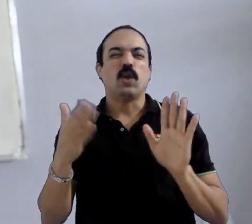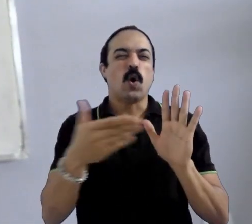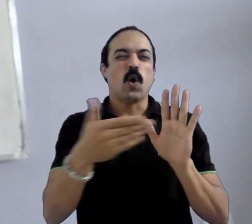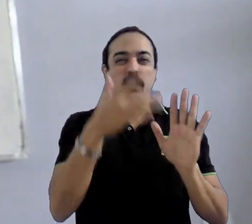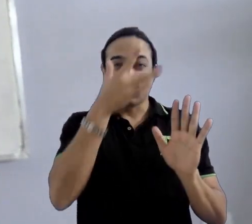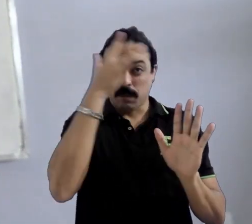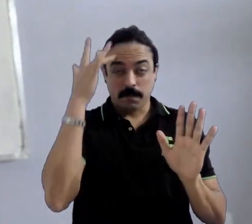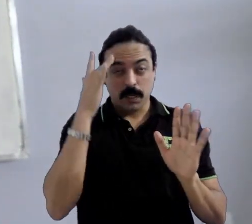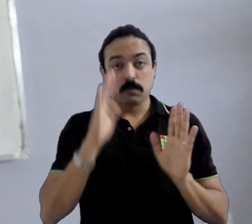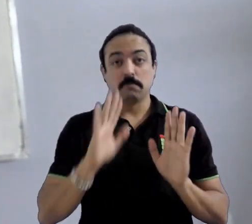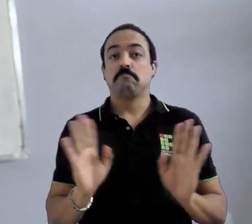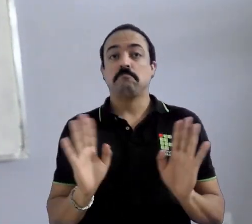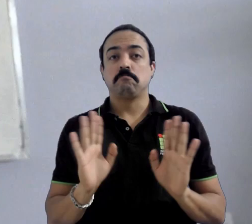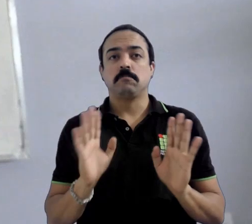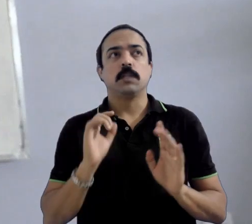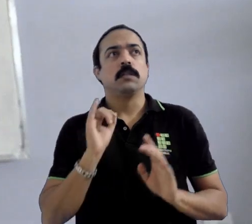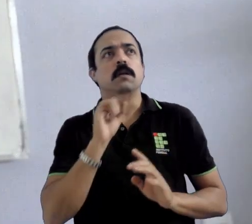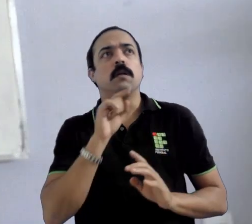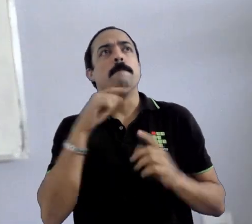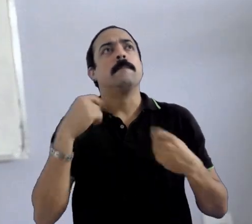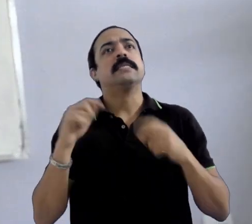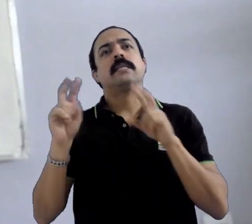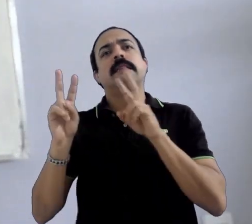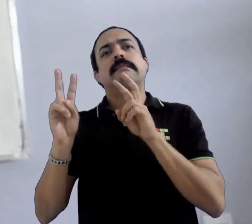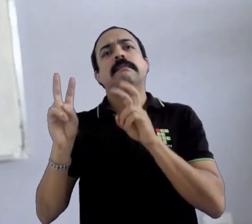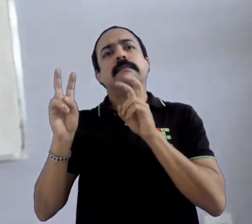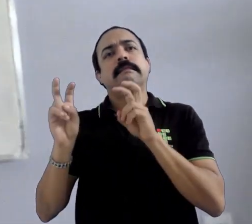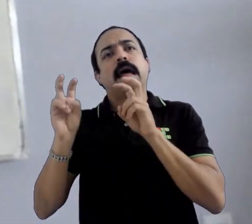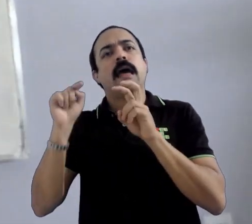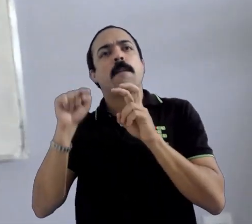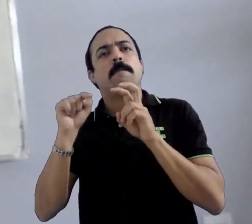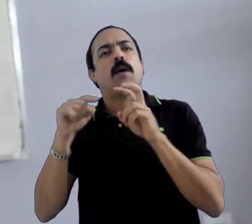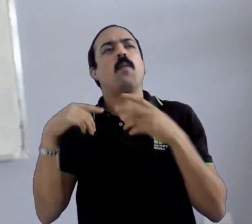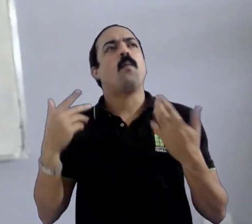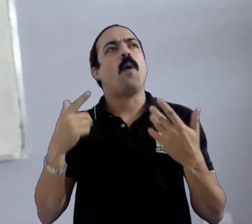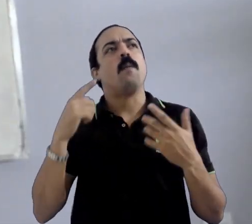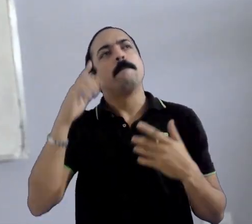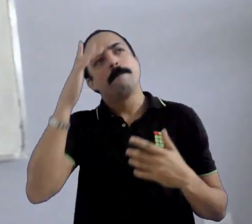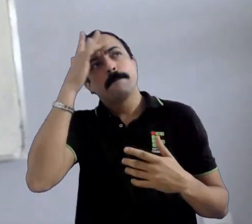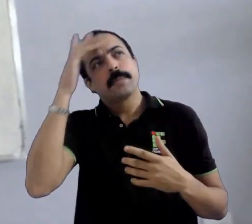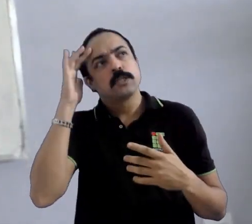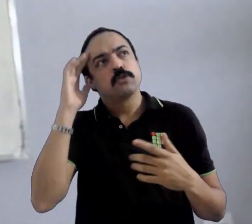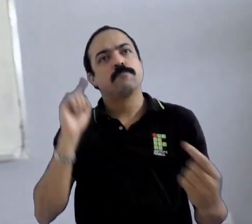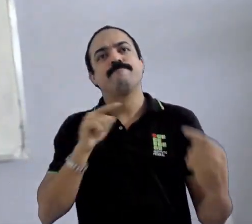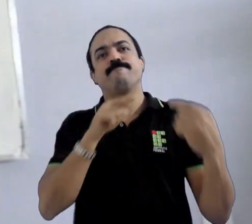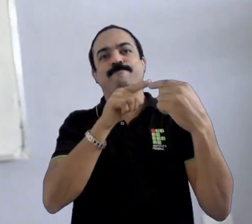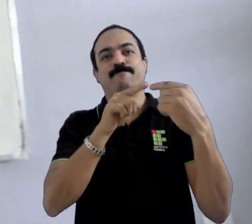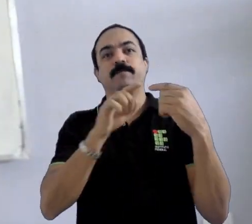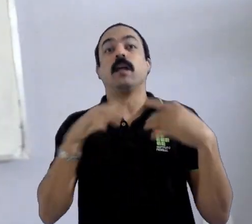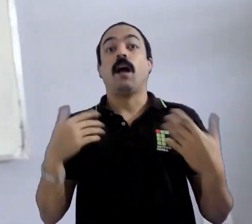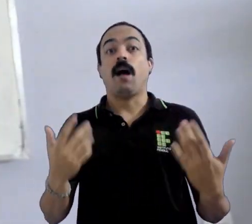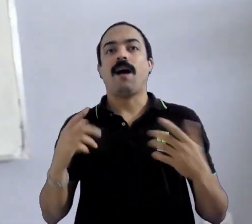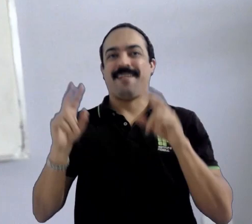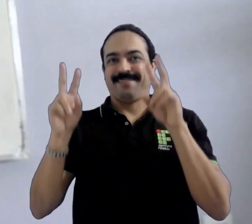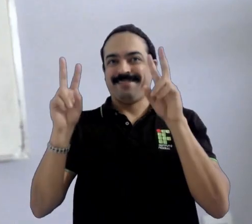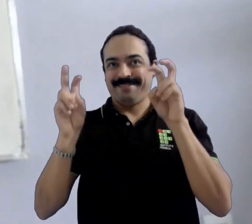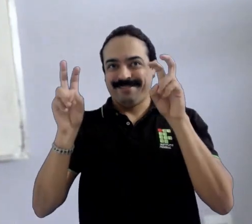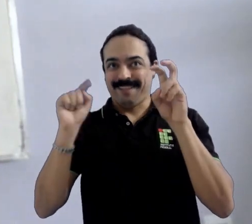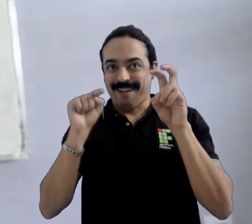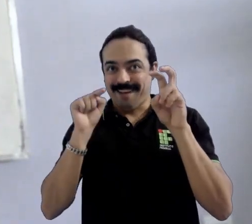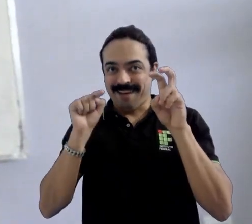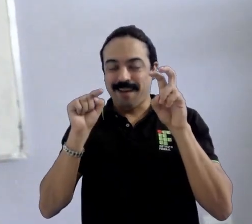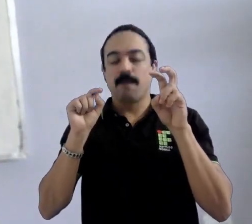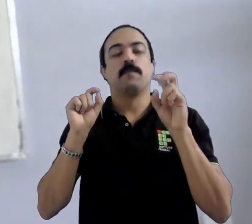não necessariamente eles vão contribuir com aquela pauta. A pauta, pessoal, inclusive, é